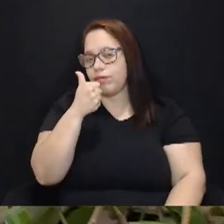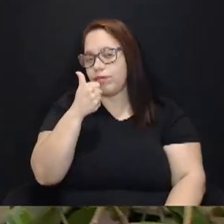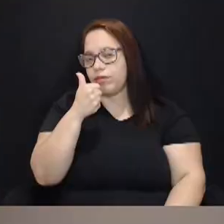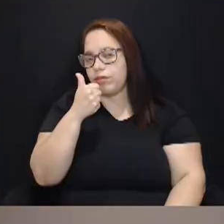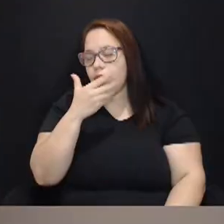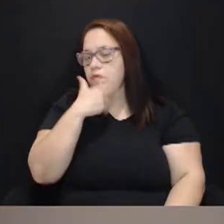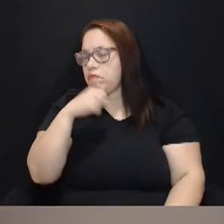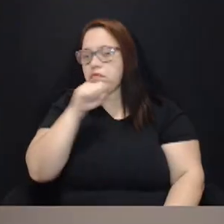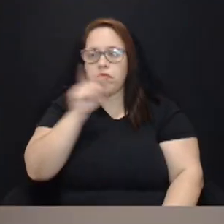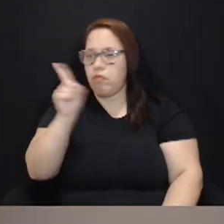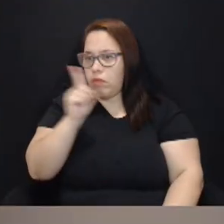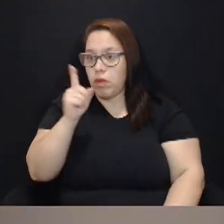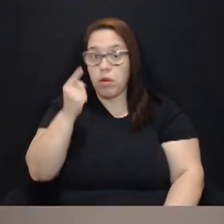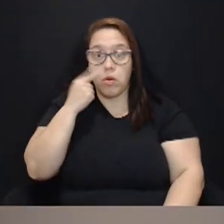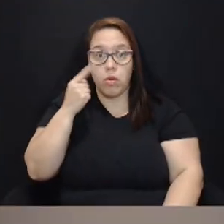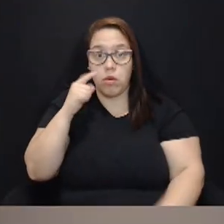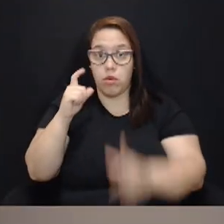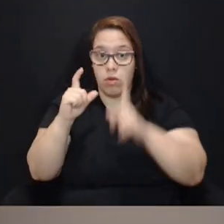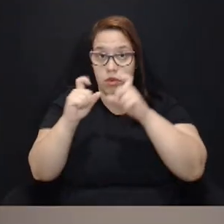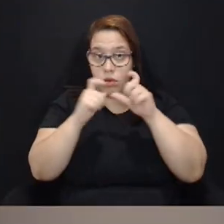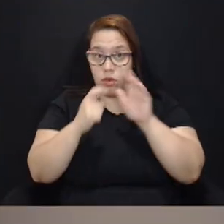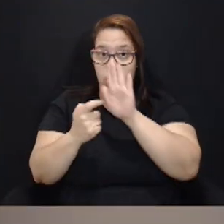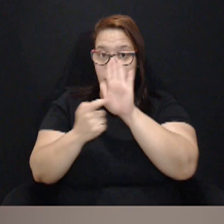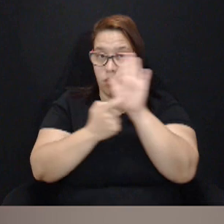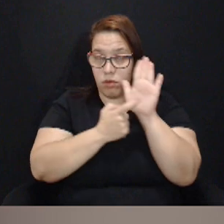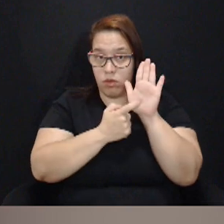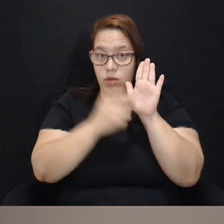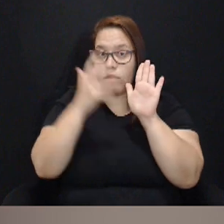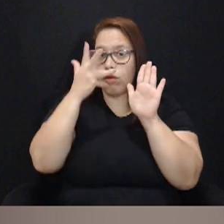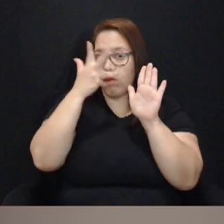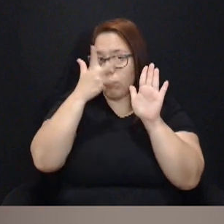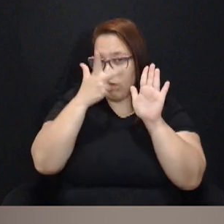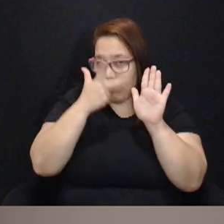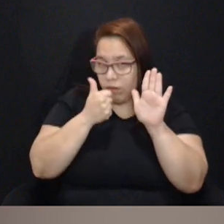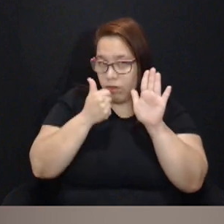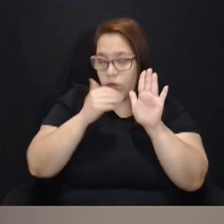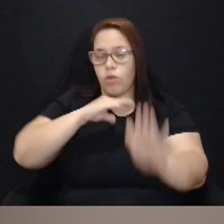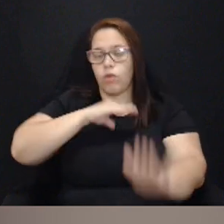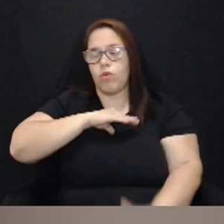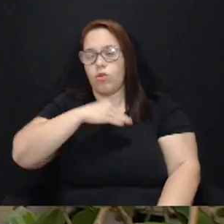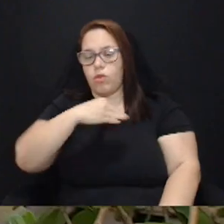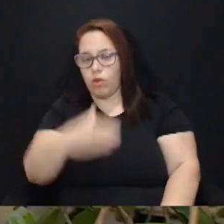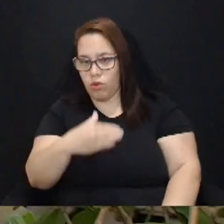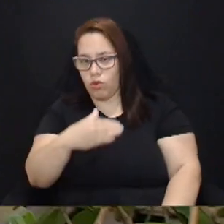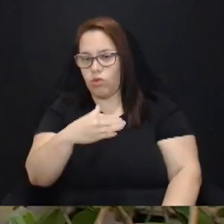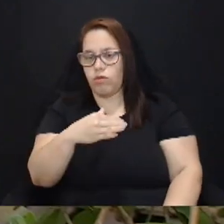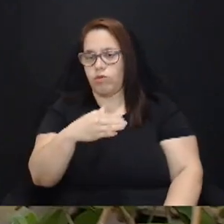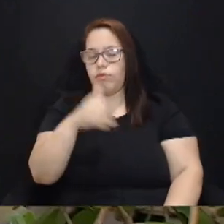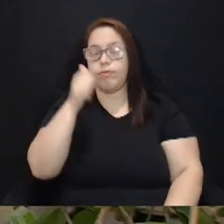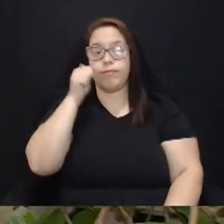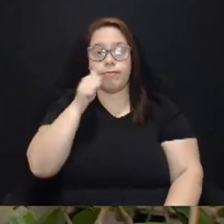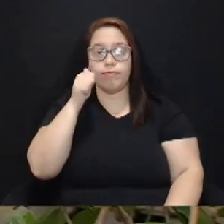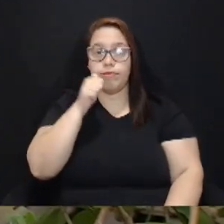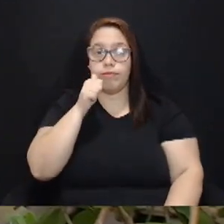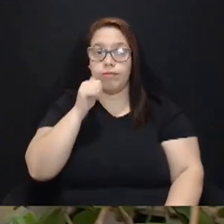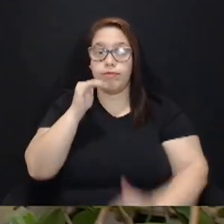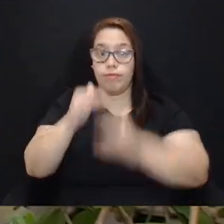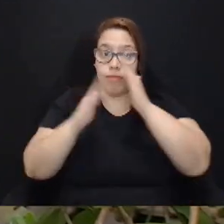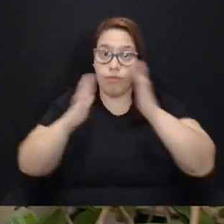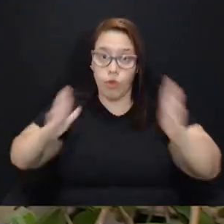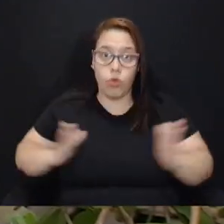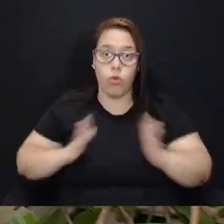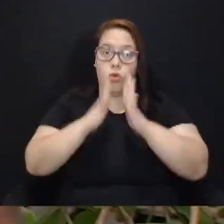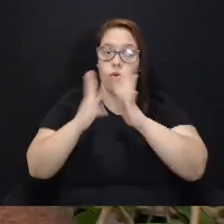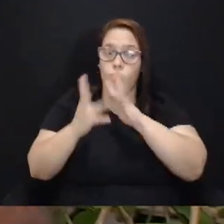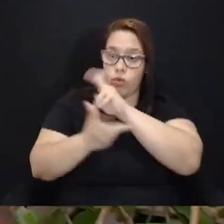vê a foto da Thaís vê uma menina bonita, uma menina corajosa, uma menina criada para enfrentar o mundo de